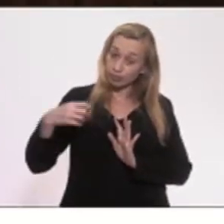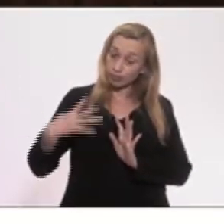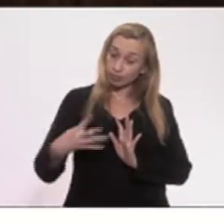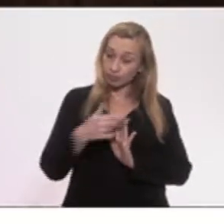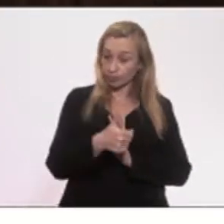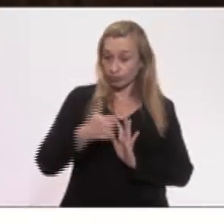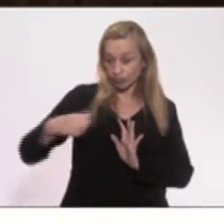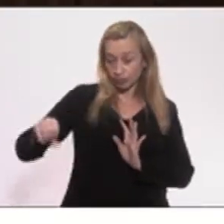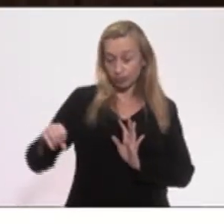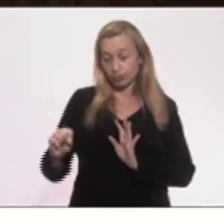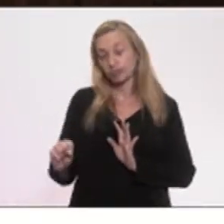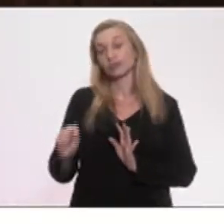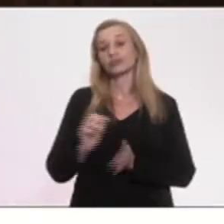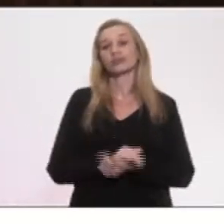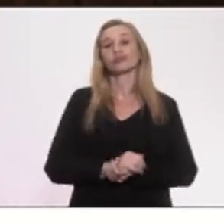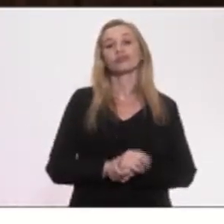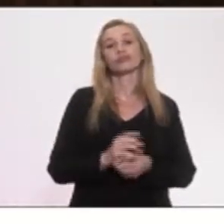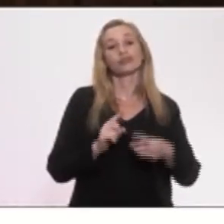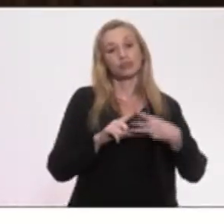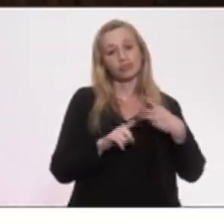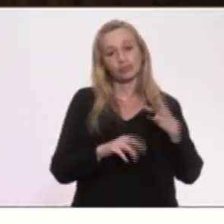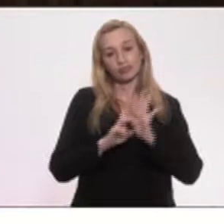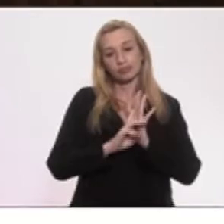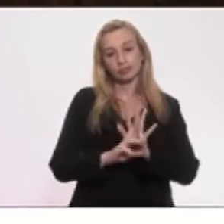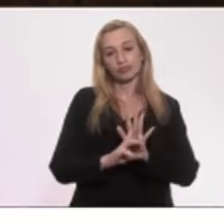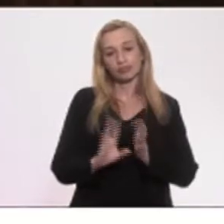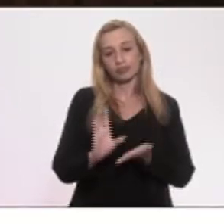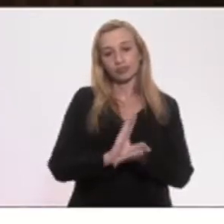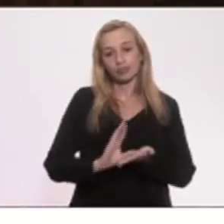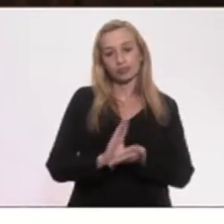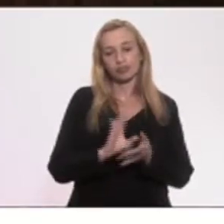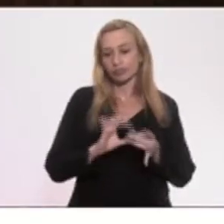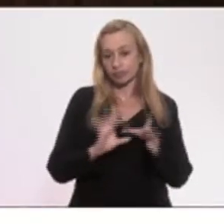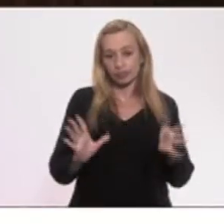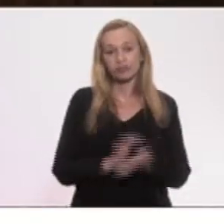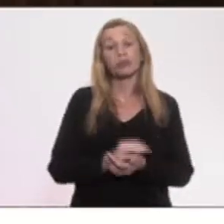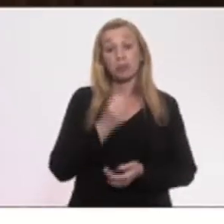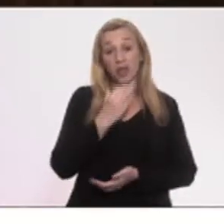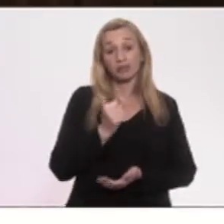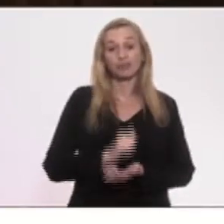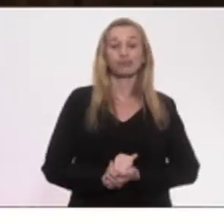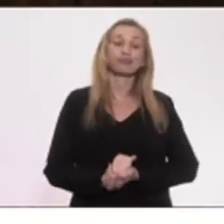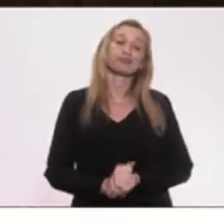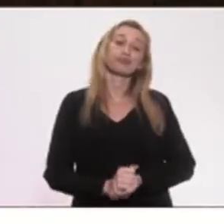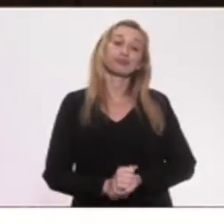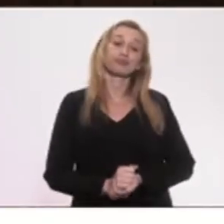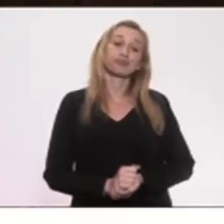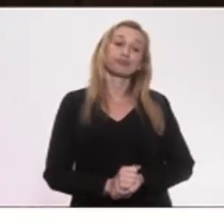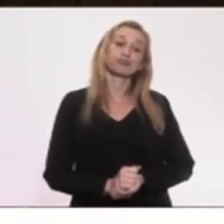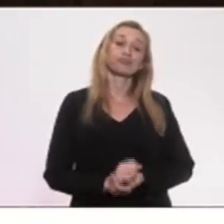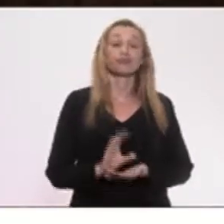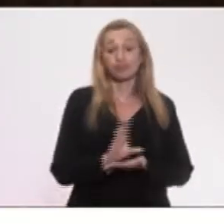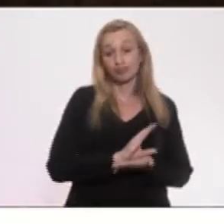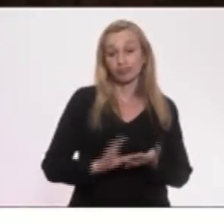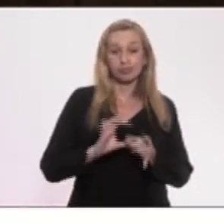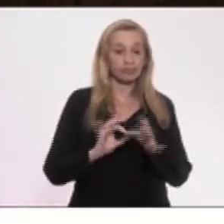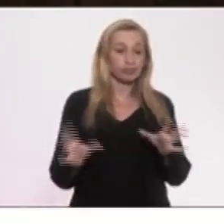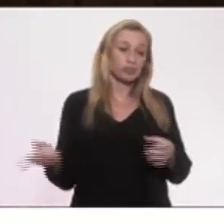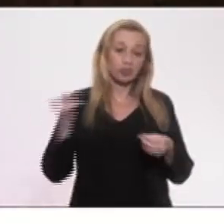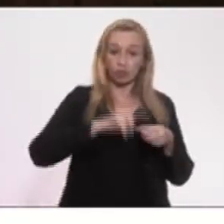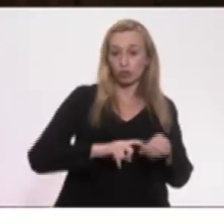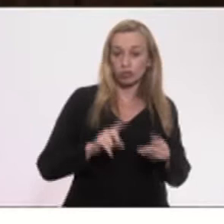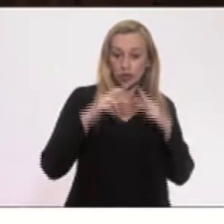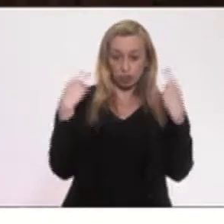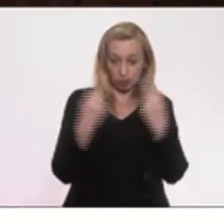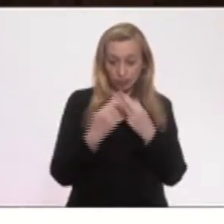3 representantes do Conselho Consultivo no Conselho Deliberativo. Ok. Pois bem, o Conselho Deliberativo volta a se